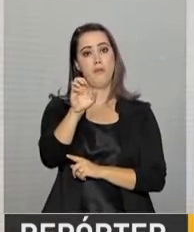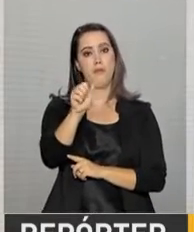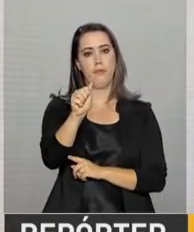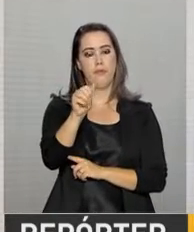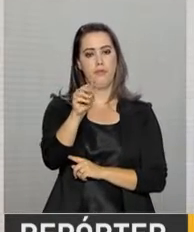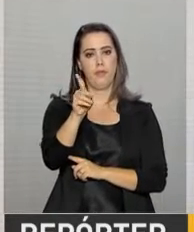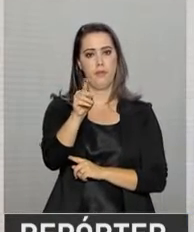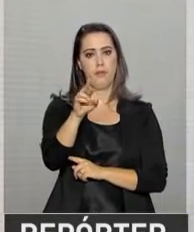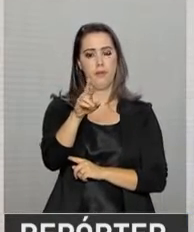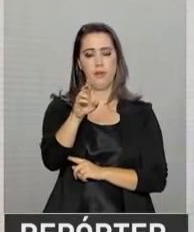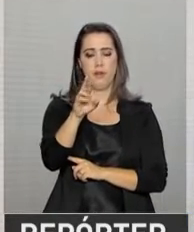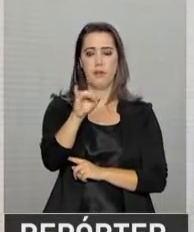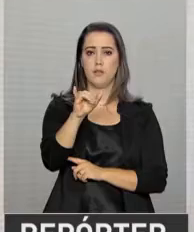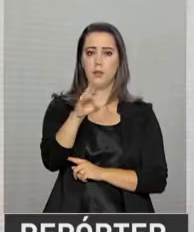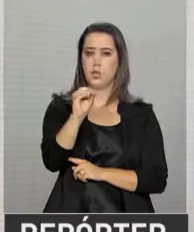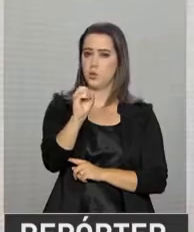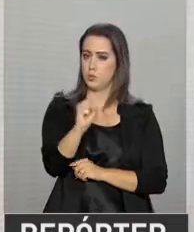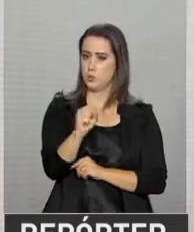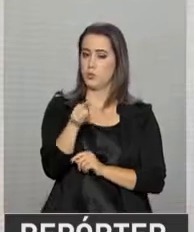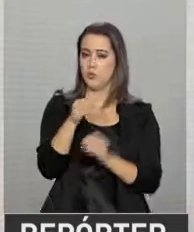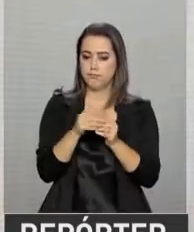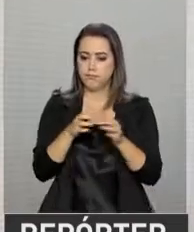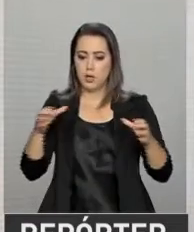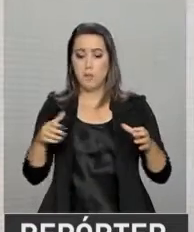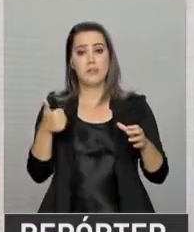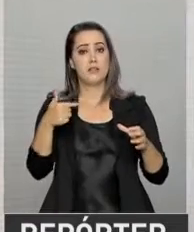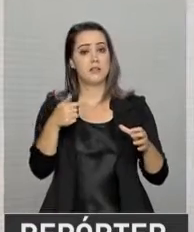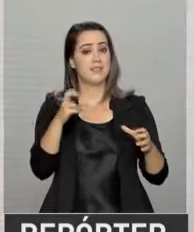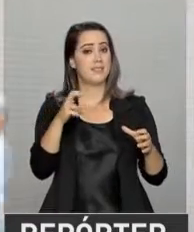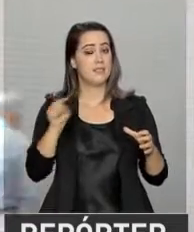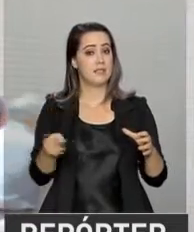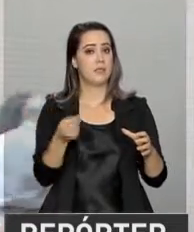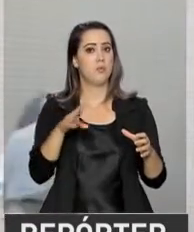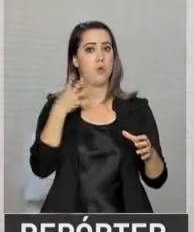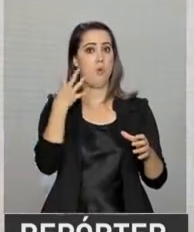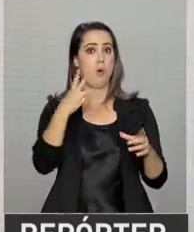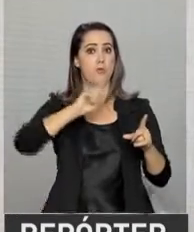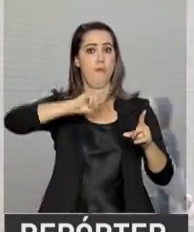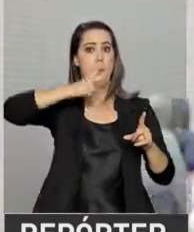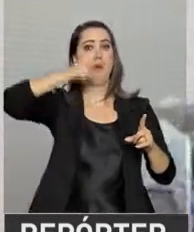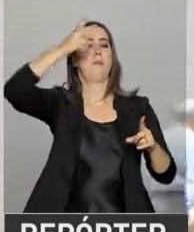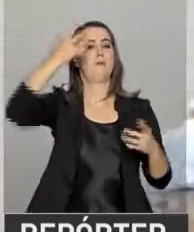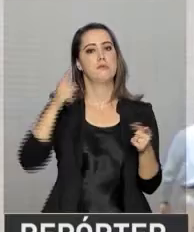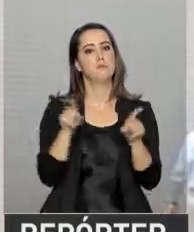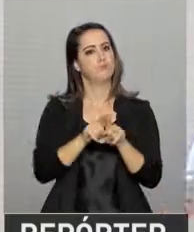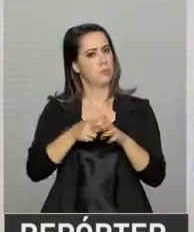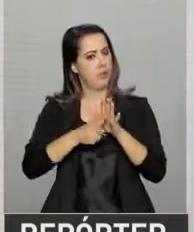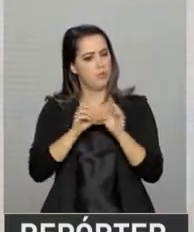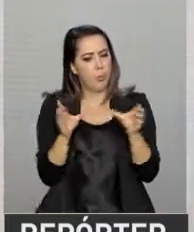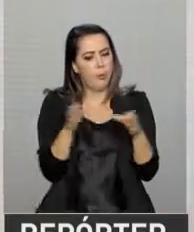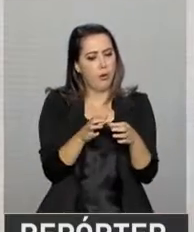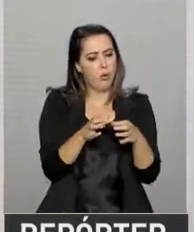o parque teve a área ampliada em 175 mil hectares quatro vezes o tamanho original mas